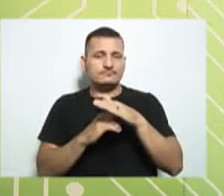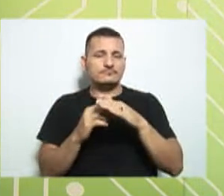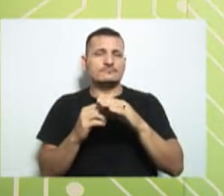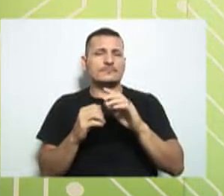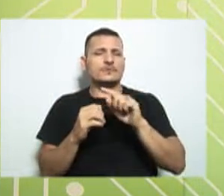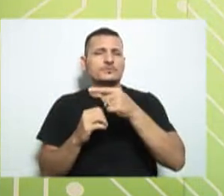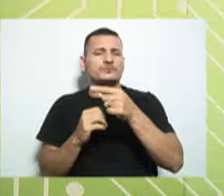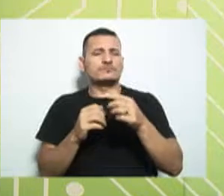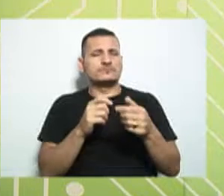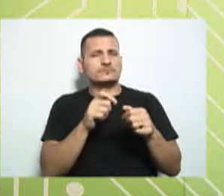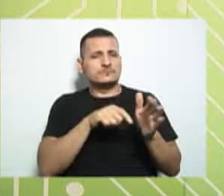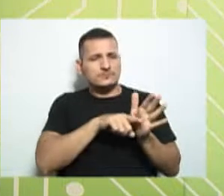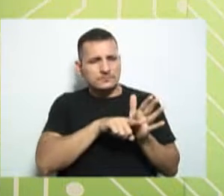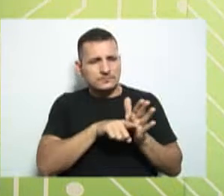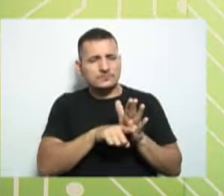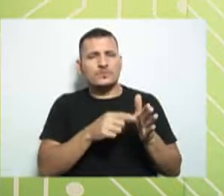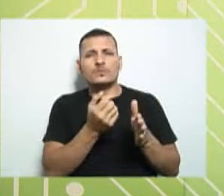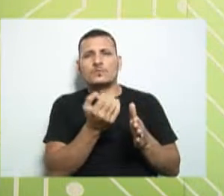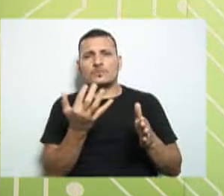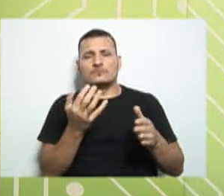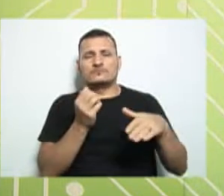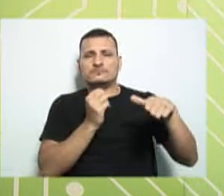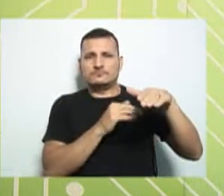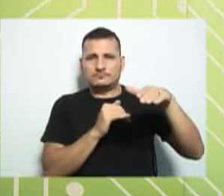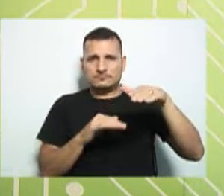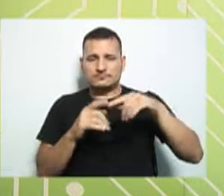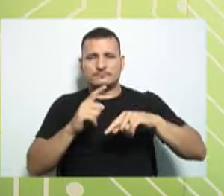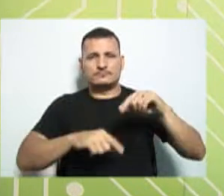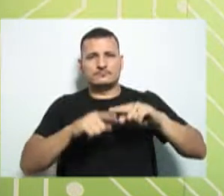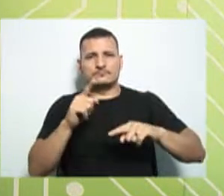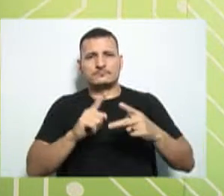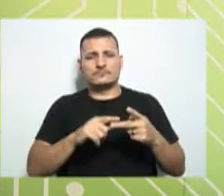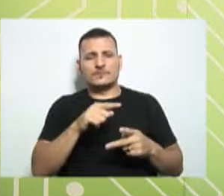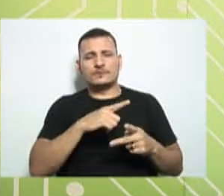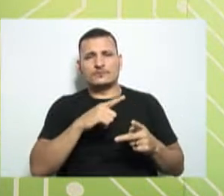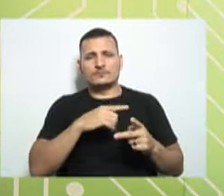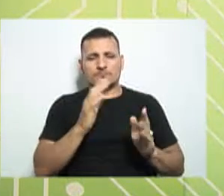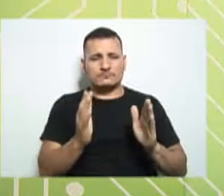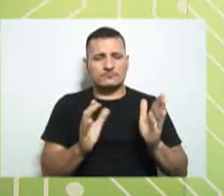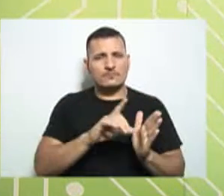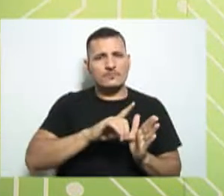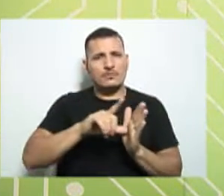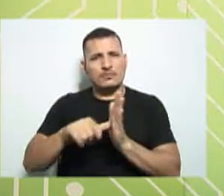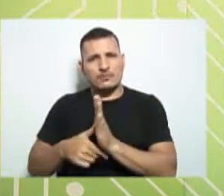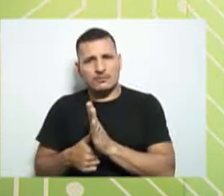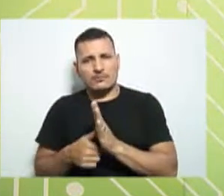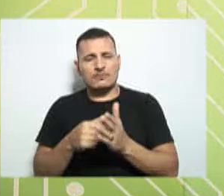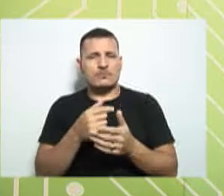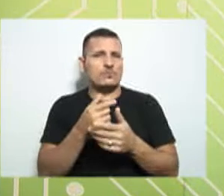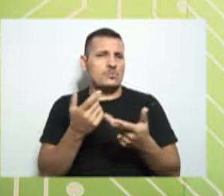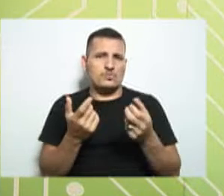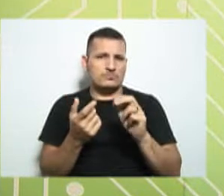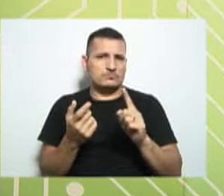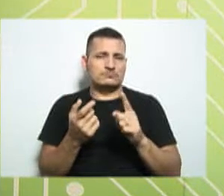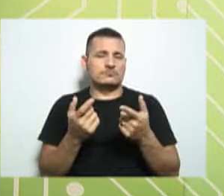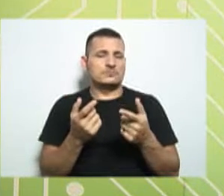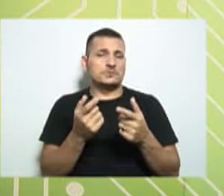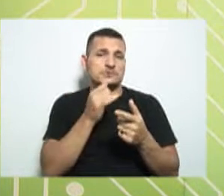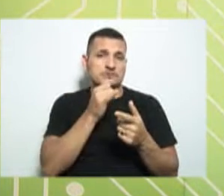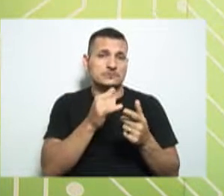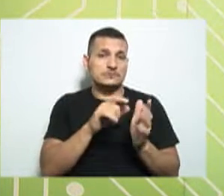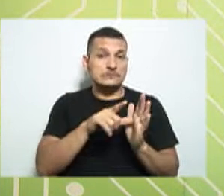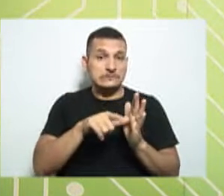de quanto de mercadorias eles ainda têm, se tem mercadorias que estão para vencer, para poder fazer aquelas famosas promoções. É um método